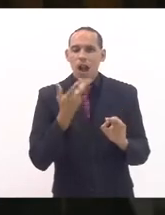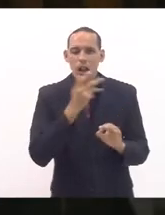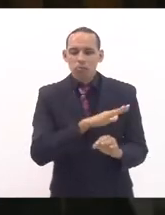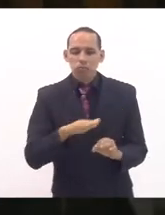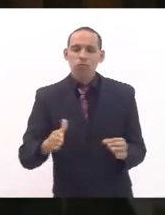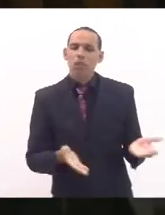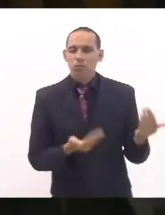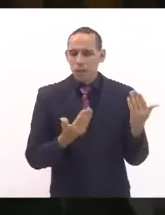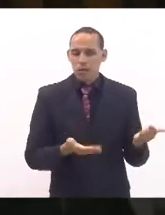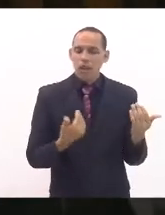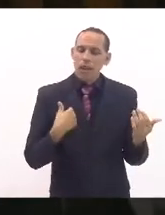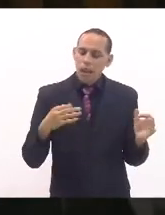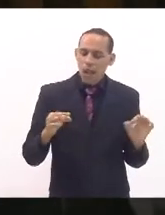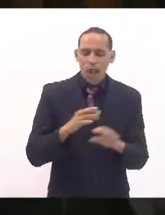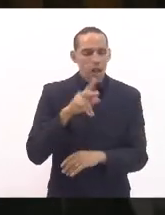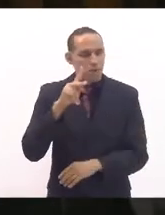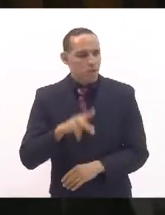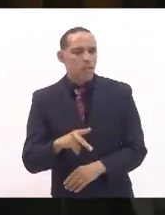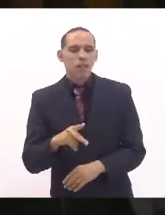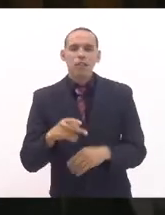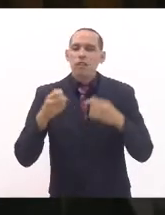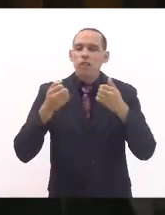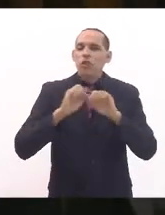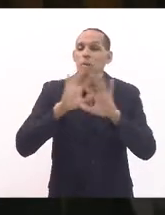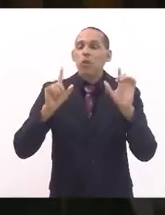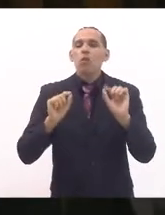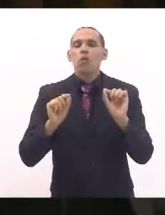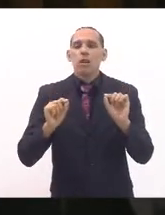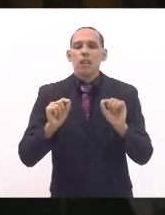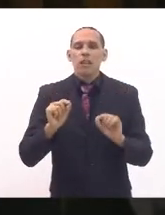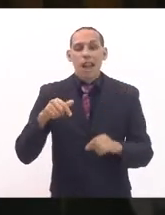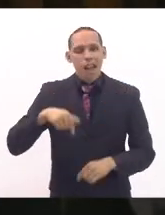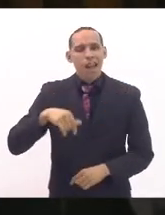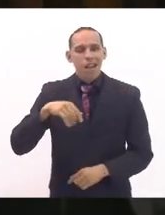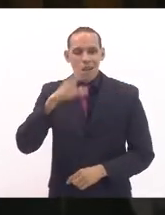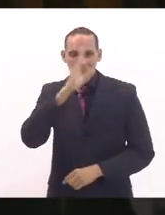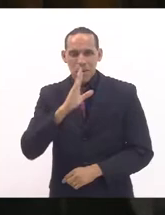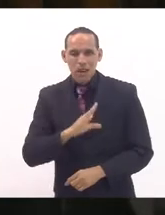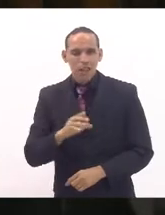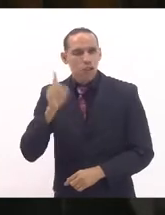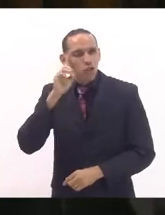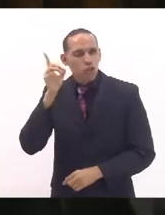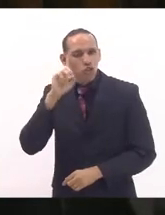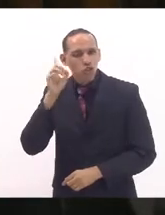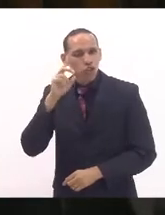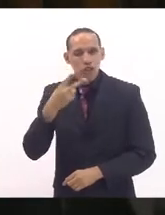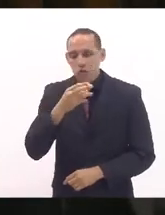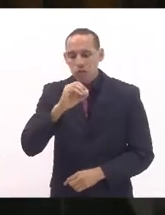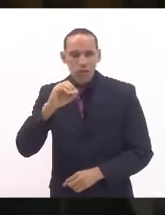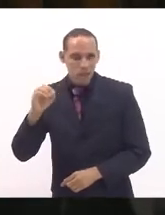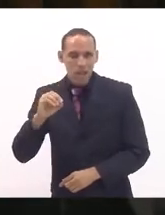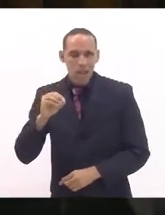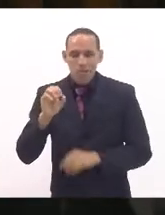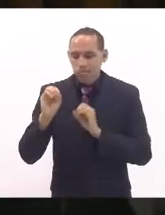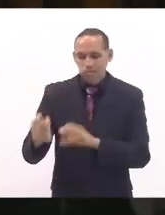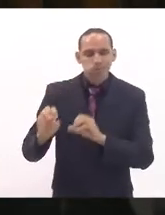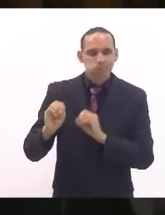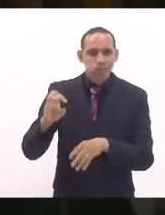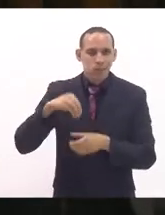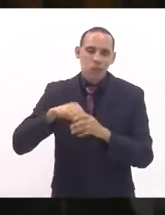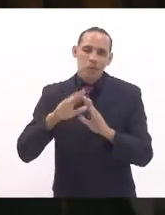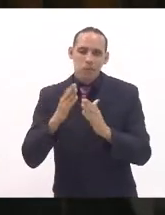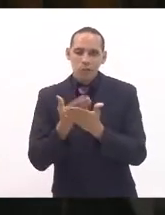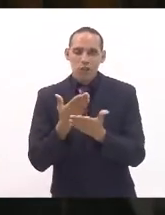presidente, destacando que a gente tem no Brasil 200 dias letivos. E em praticamente todas as